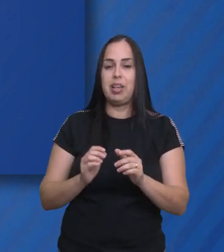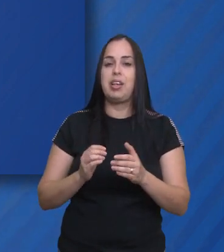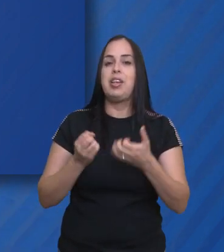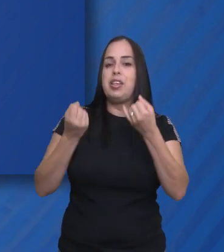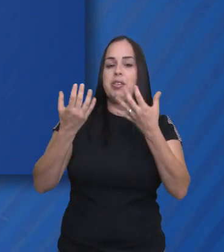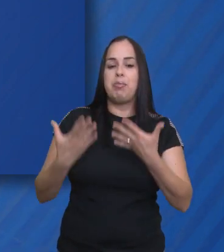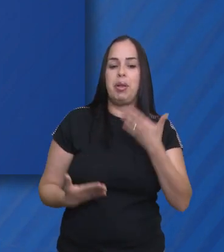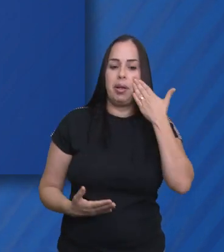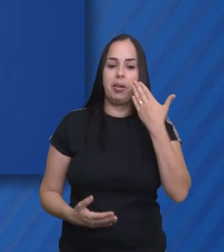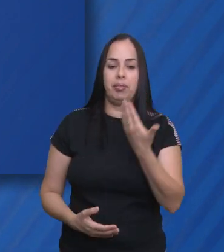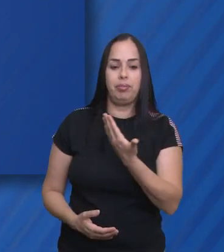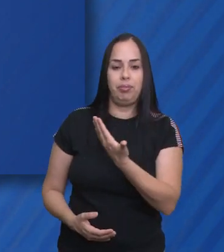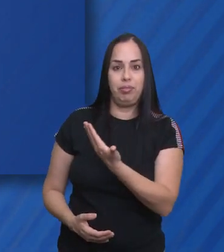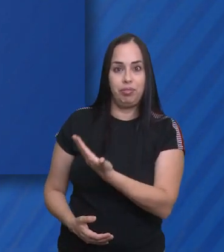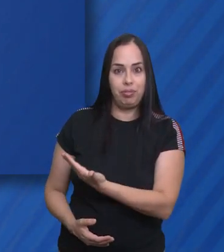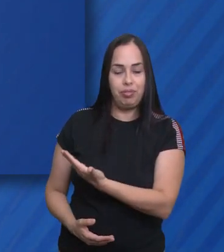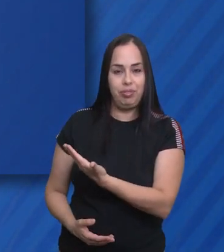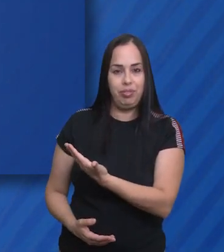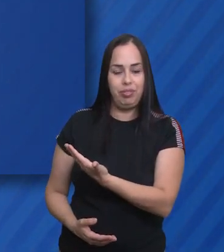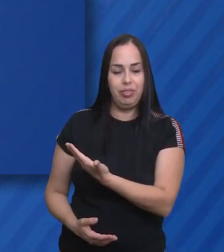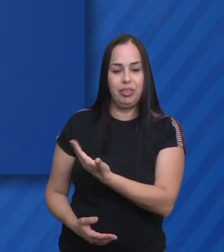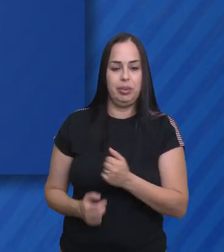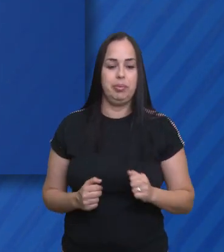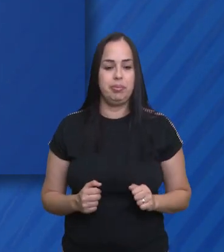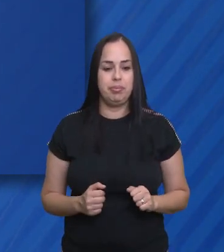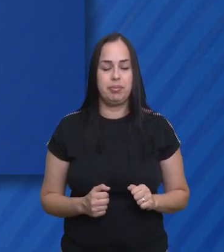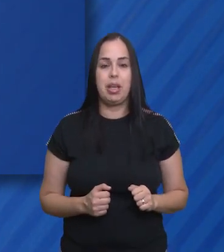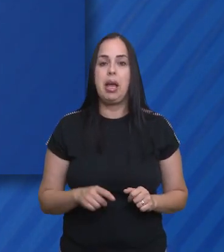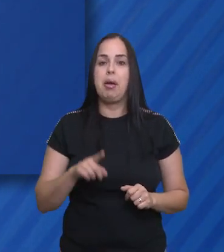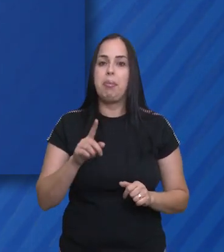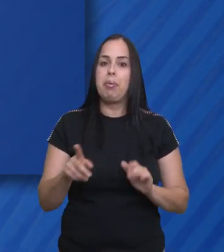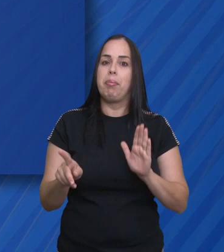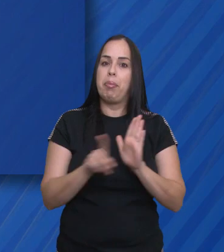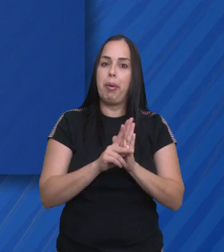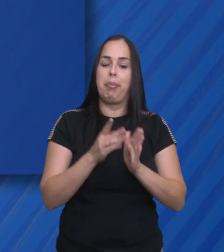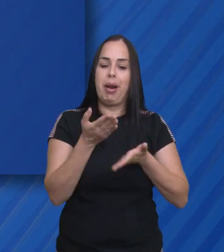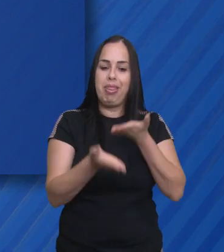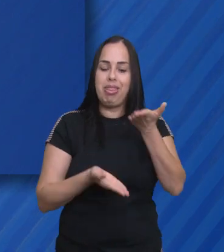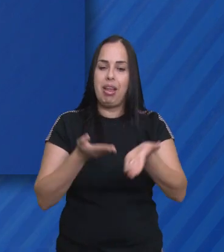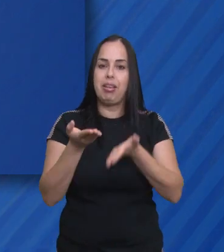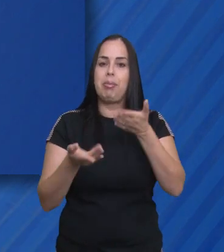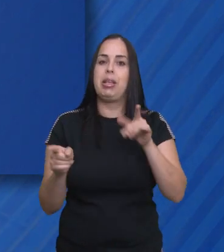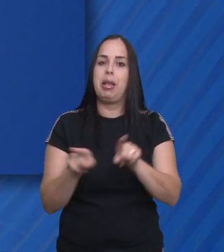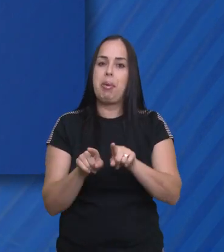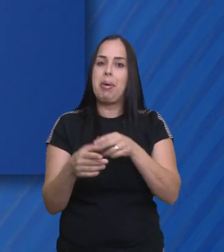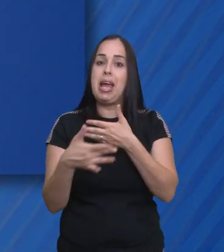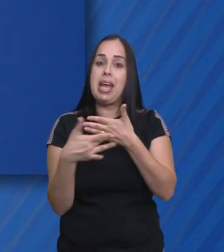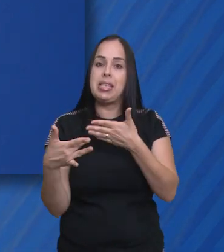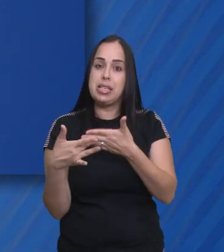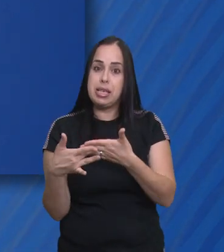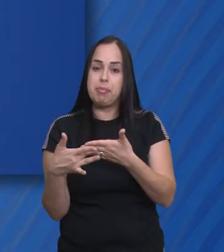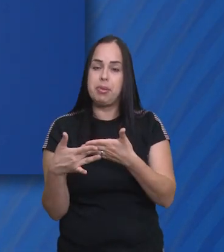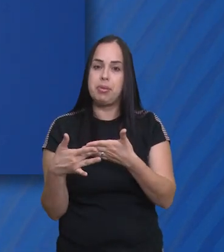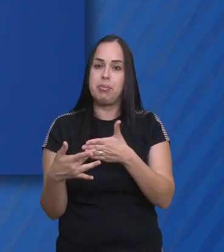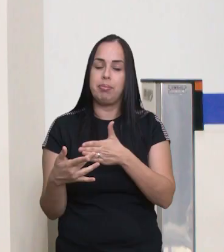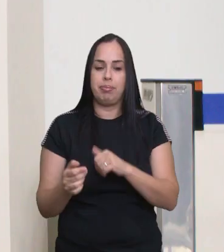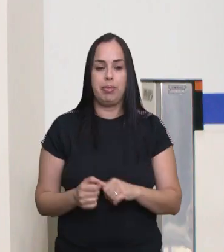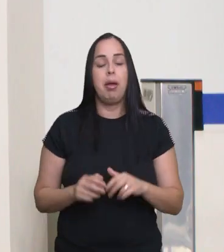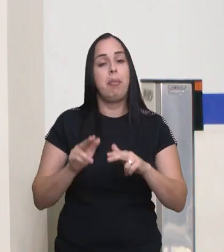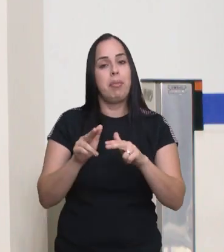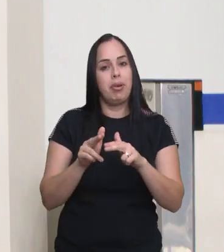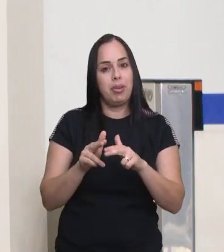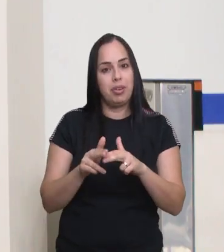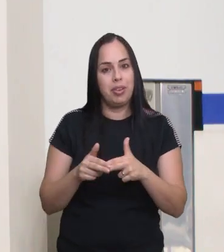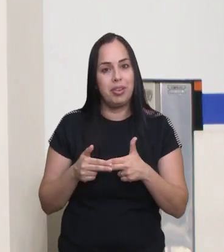Brasil teve uma despesa de 160 milhões de reais para a realização de tratamentos e exames relacionados à doença.